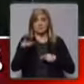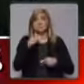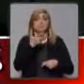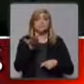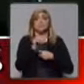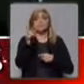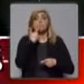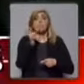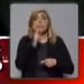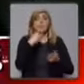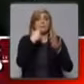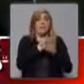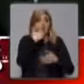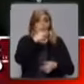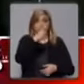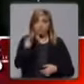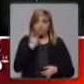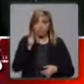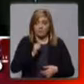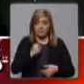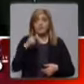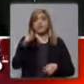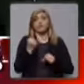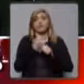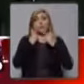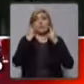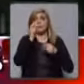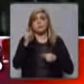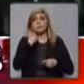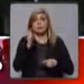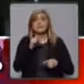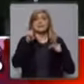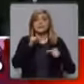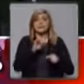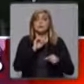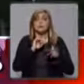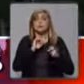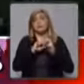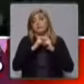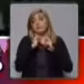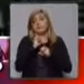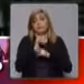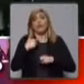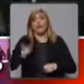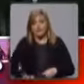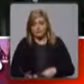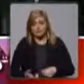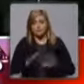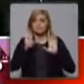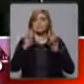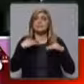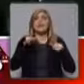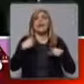exemplo, pagar as reformas, pagar aos funcionários públicos, e aí entramos num outro quadro. Aqui há, de certo modo,